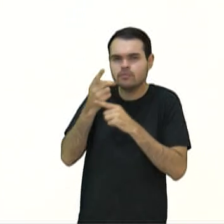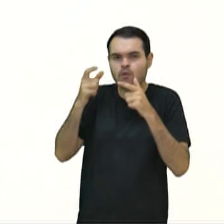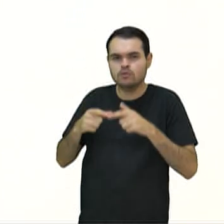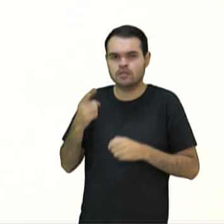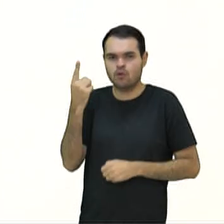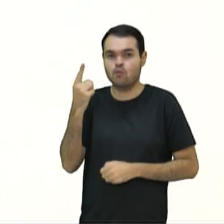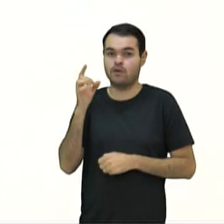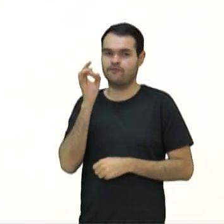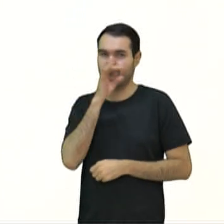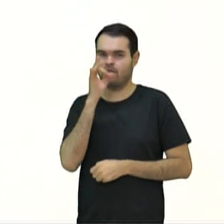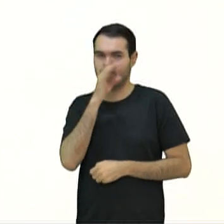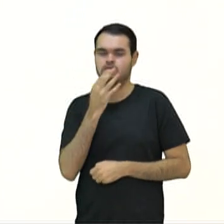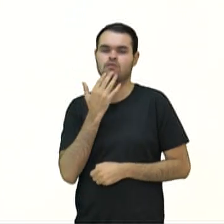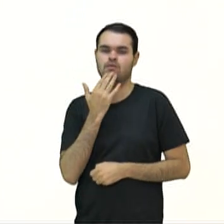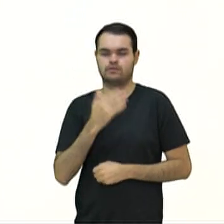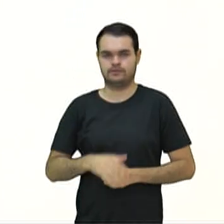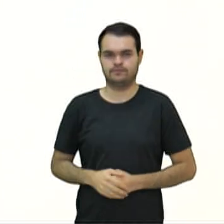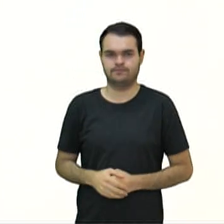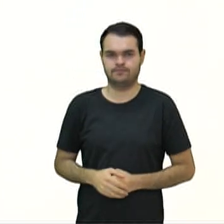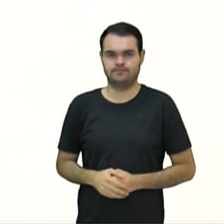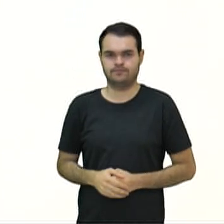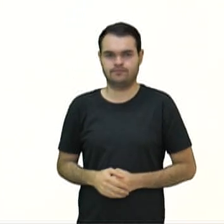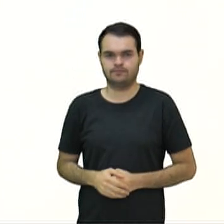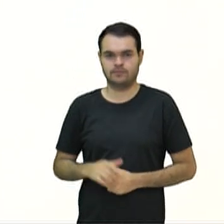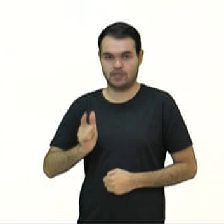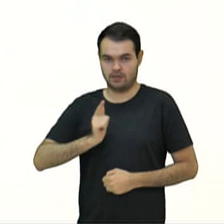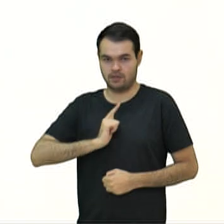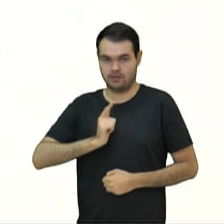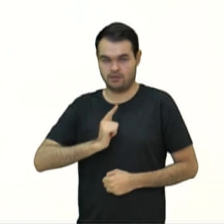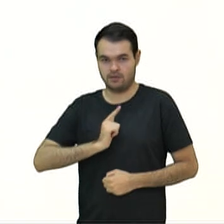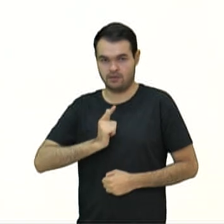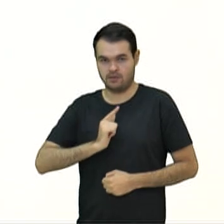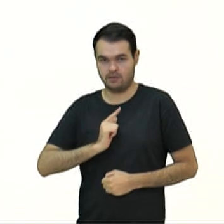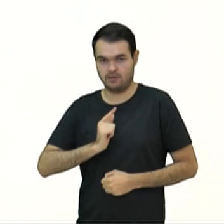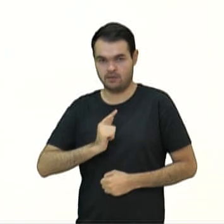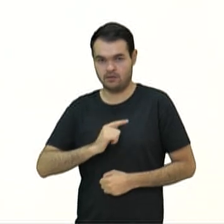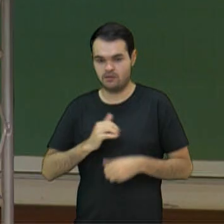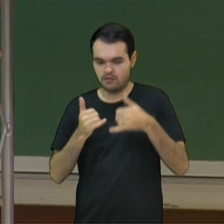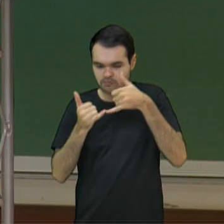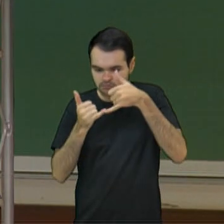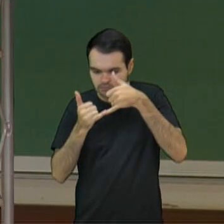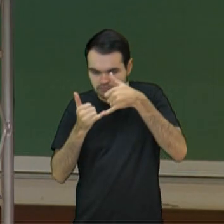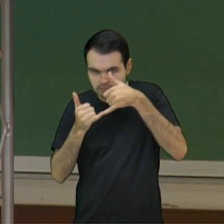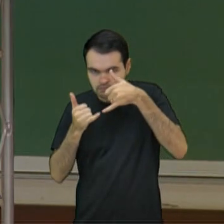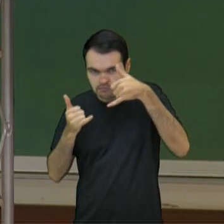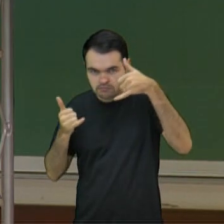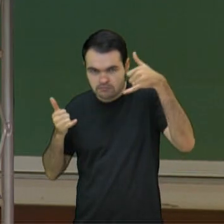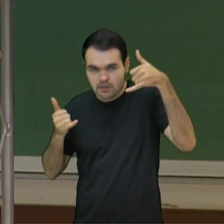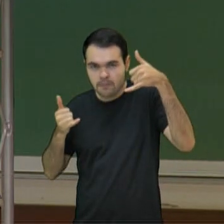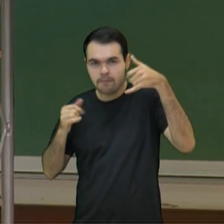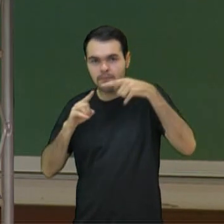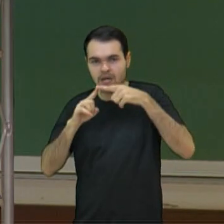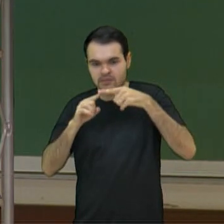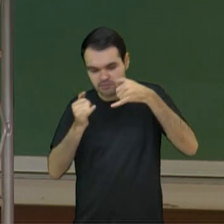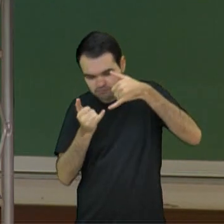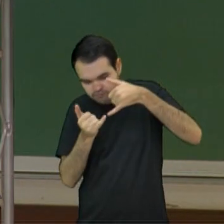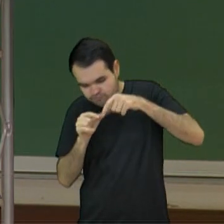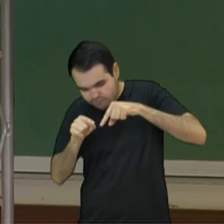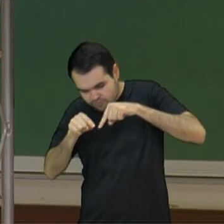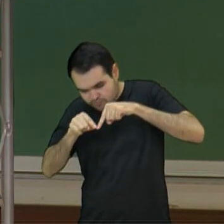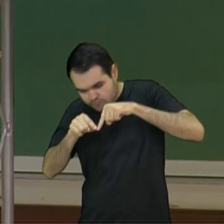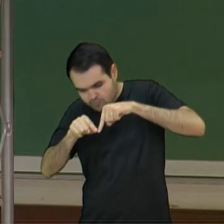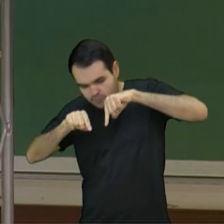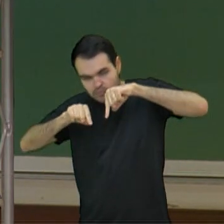1 é a verde, né? Aqui tem uma reta, que seria um condutor ômico, só que aí embaixo aqui é